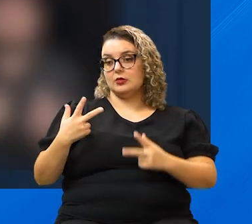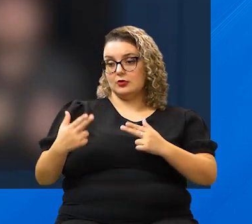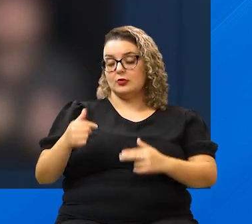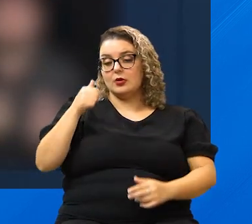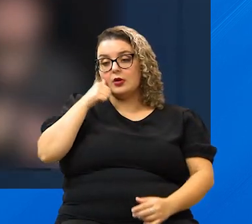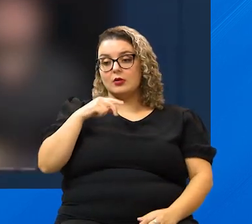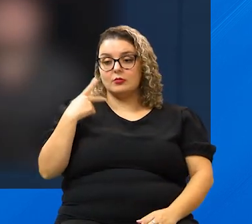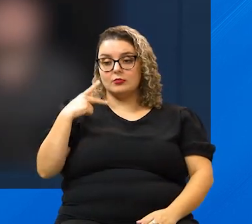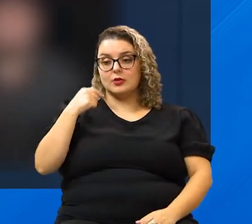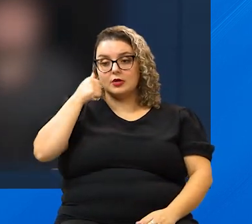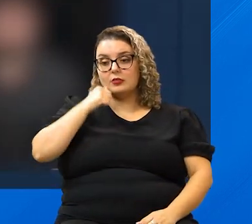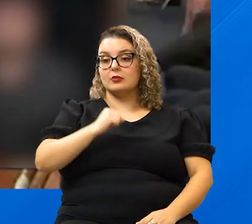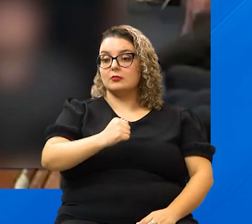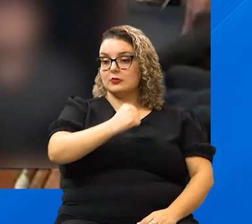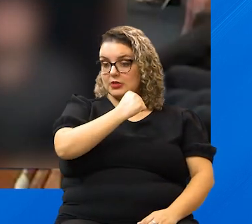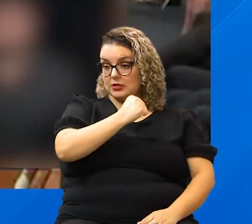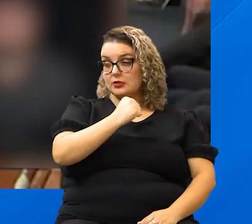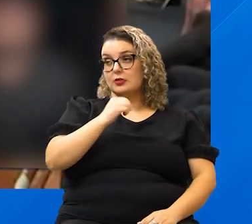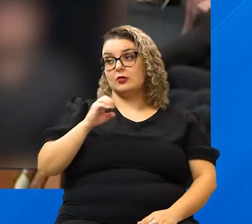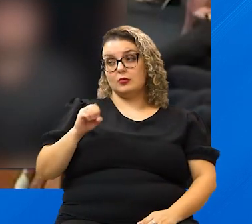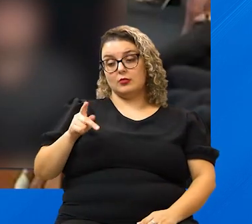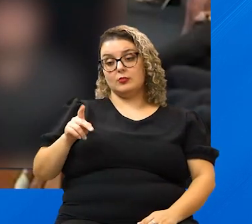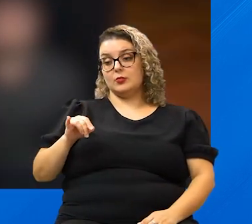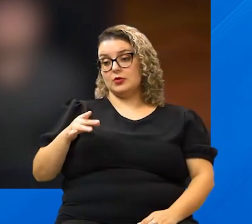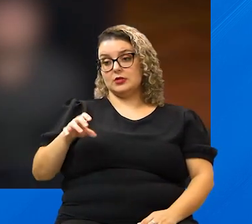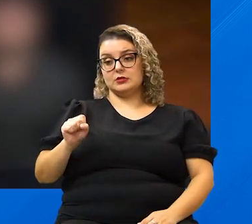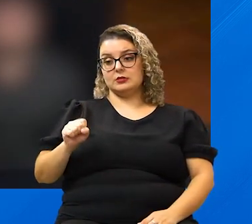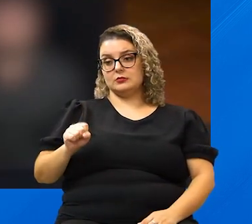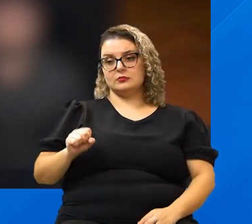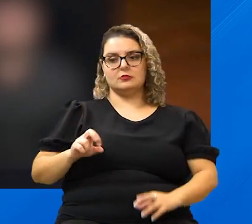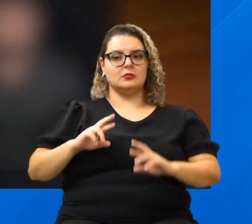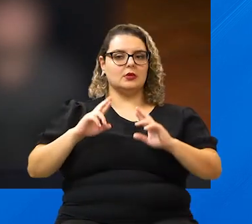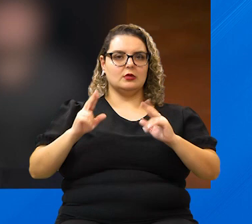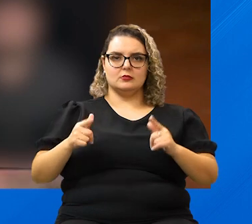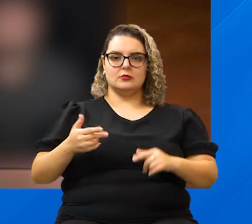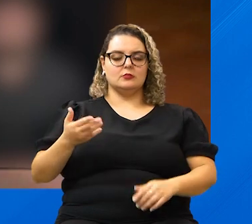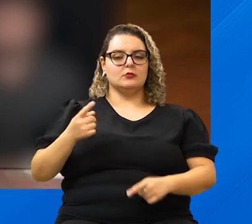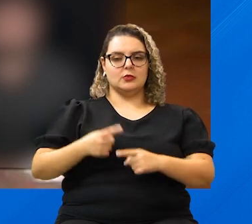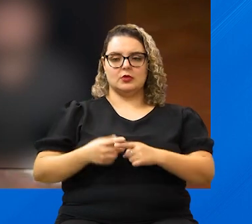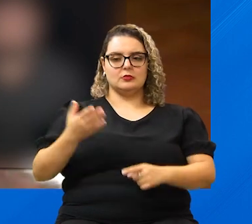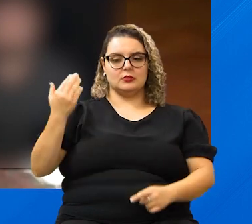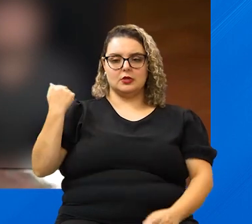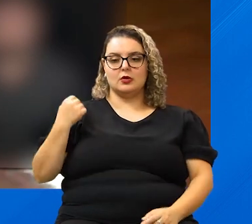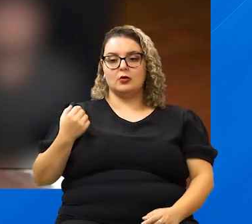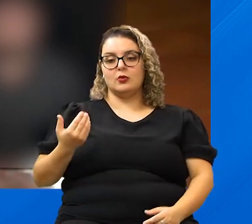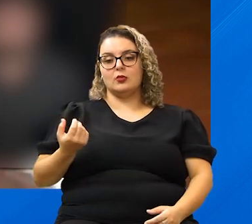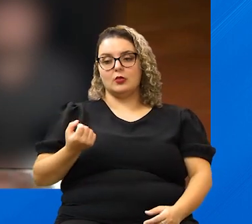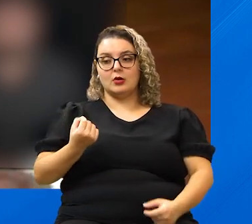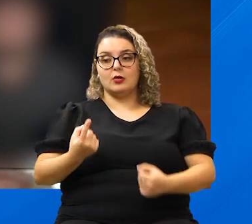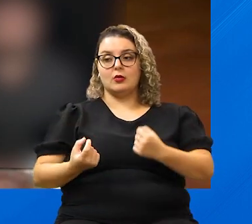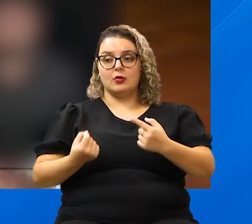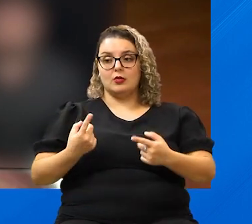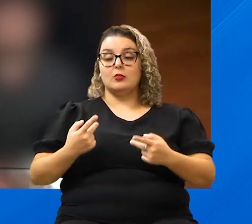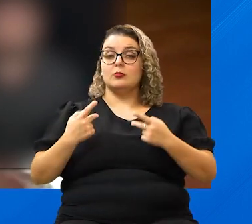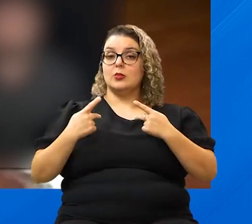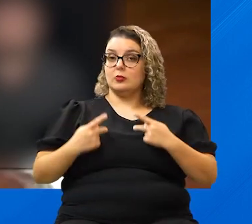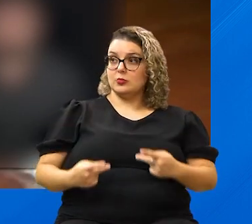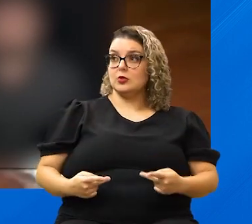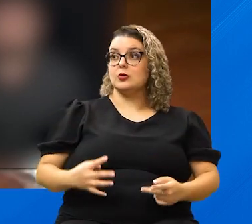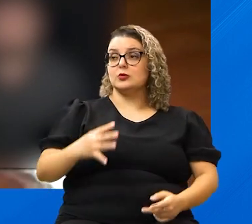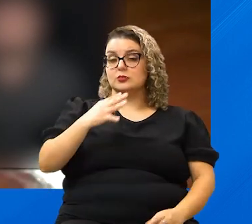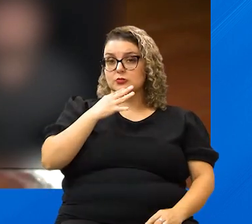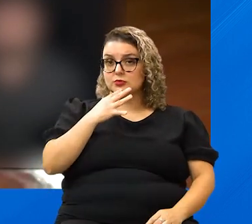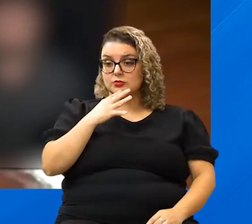que destoava, porque na época, hoje, algumas posições já estão mais conhecidas e acostumadas. Tá. O